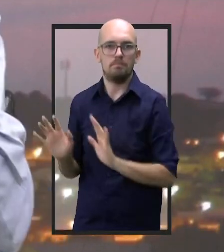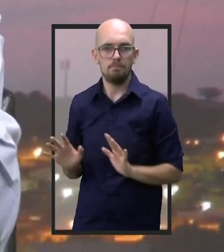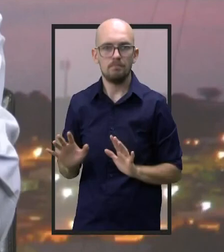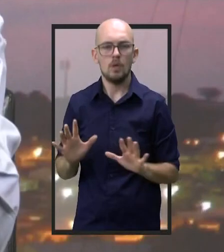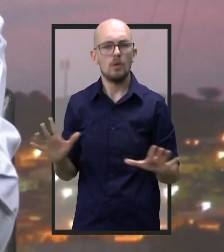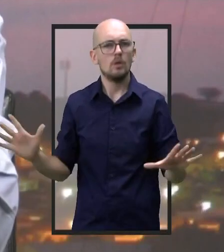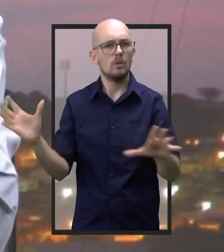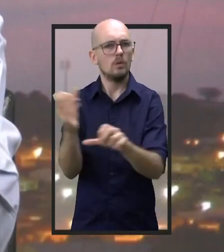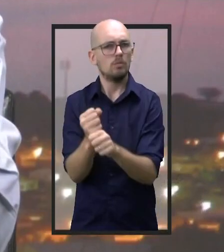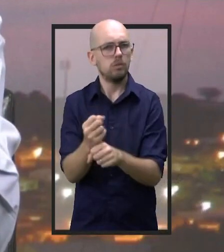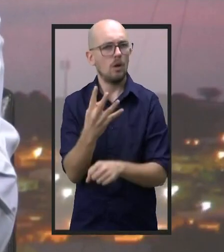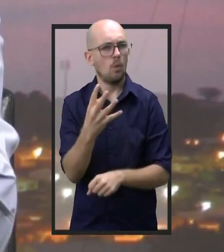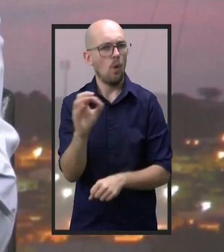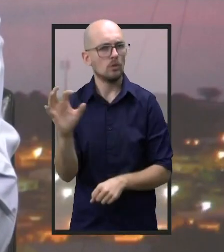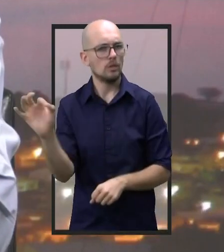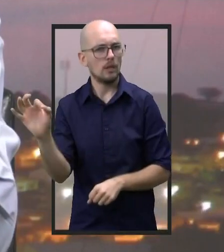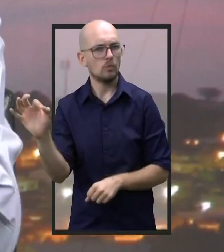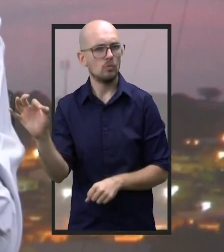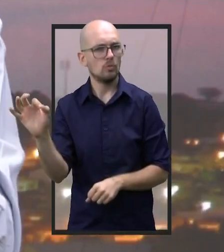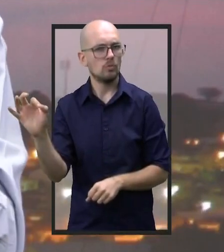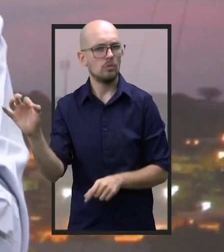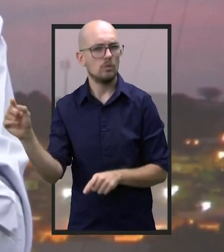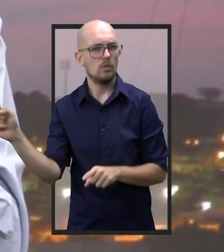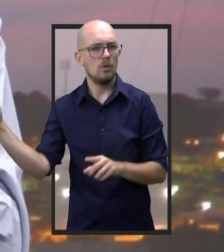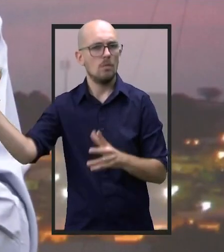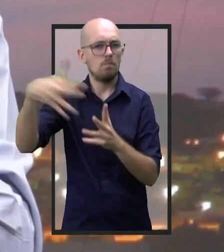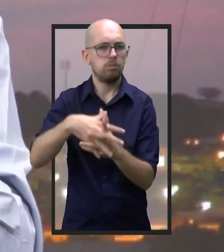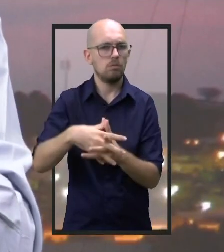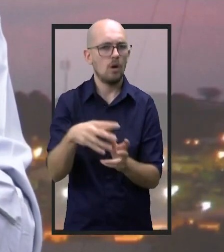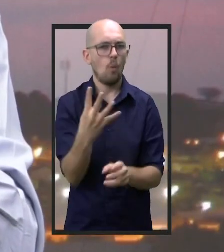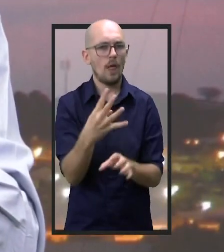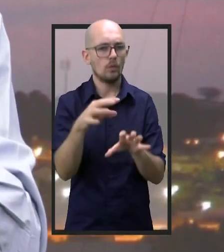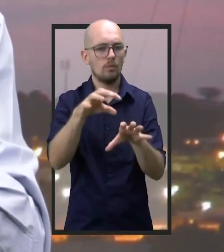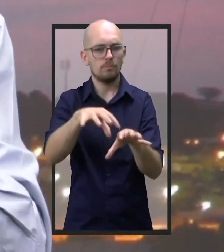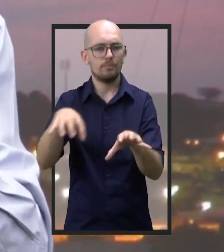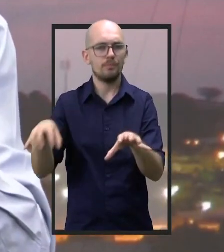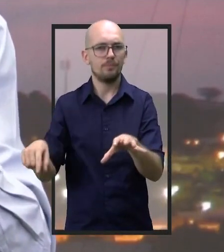400 interferem em 4. E cada uma dessas